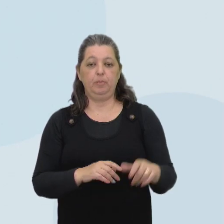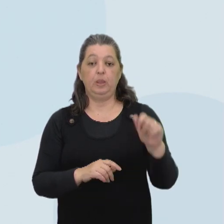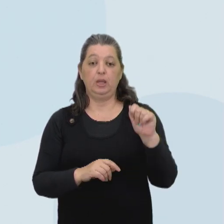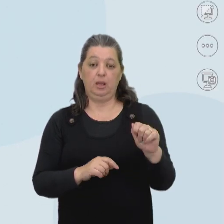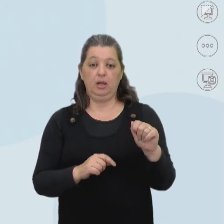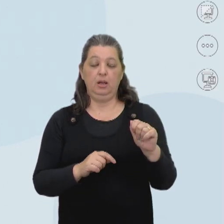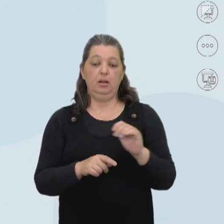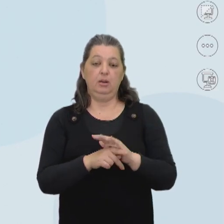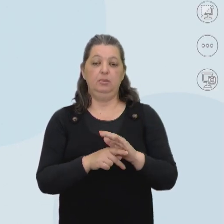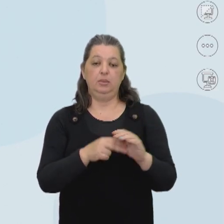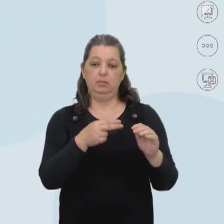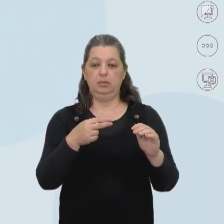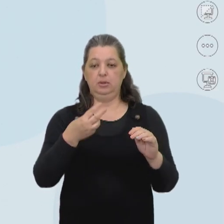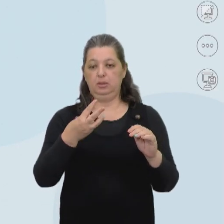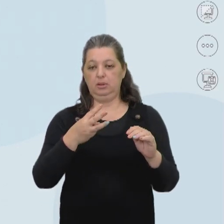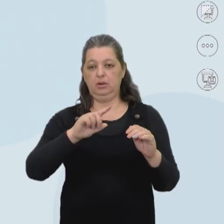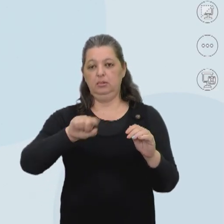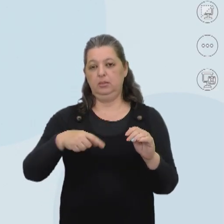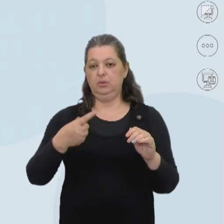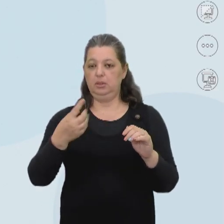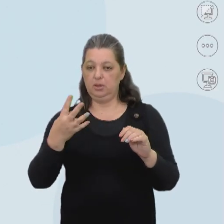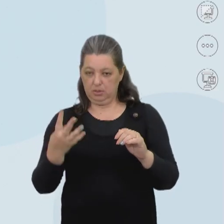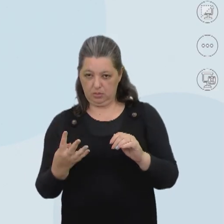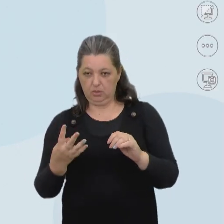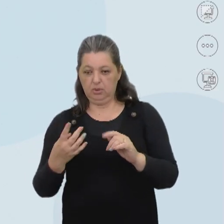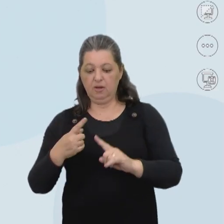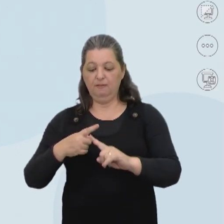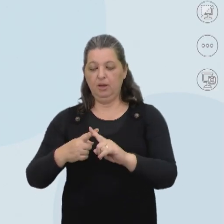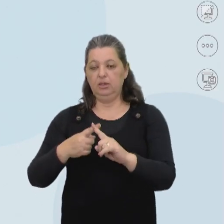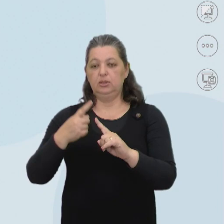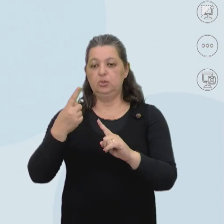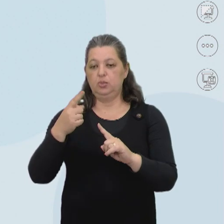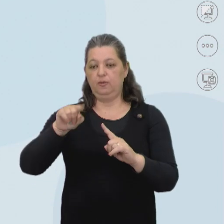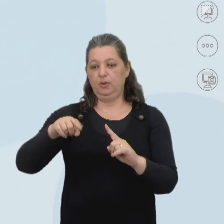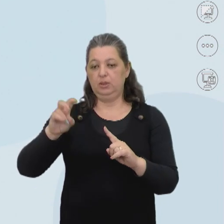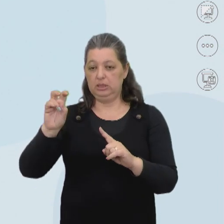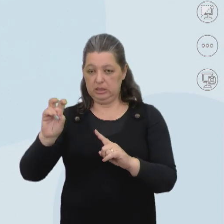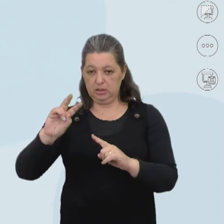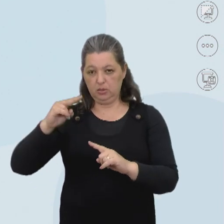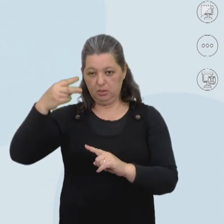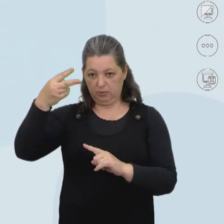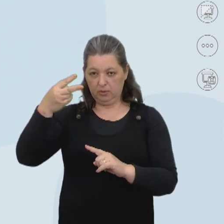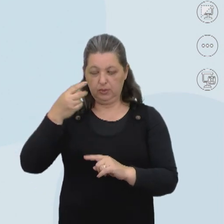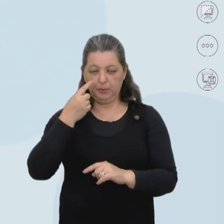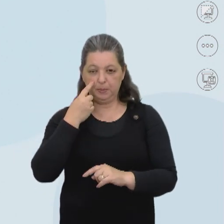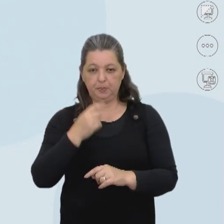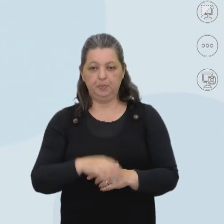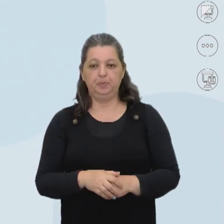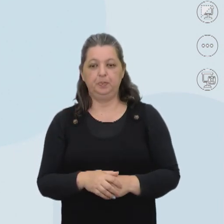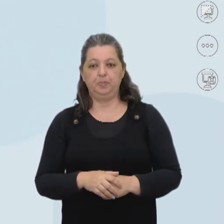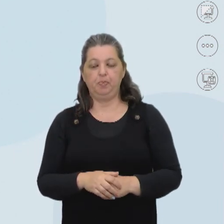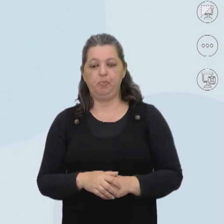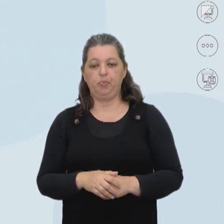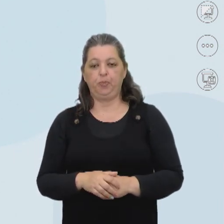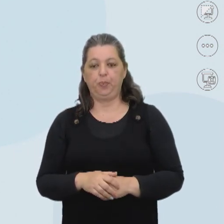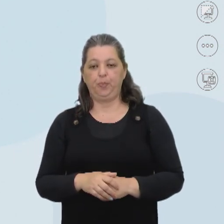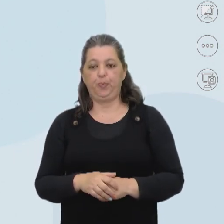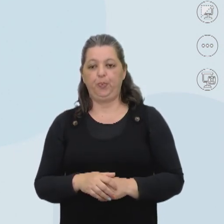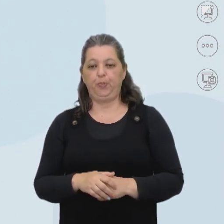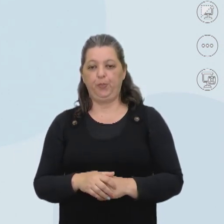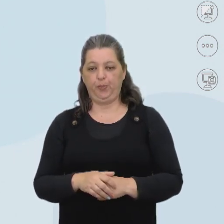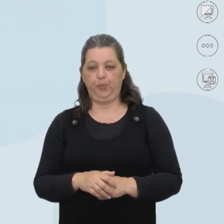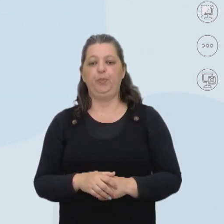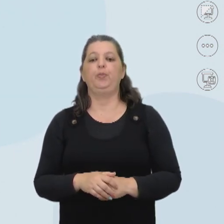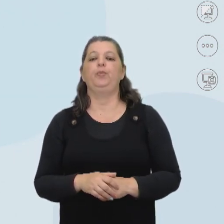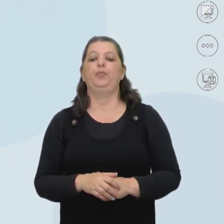que é 3,14, vezes 1,5, que é o raio, elevado ao quadrado. 1,5 vezes 1,5